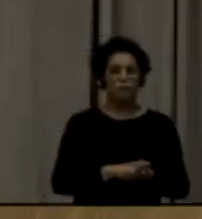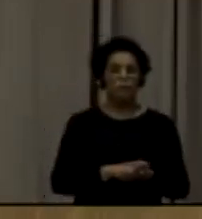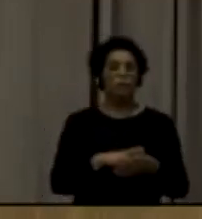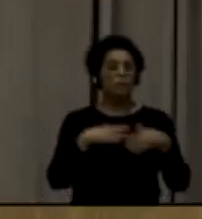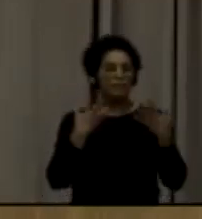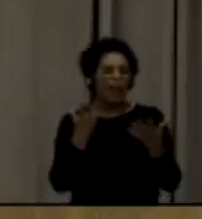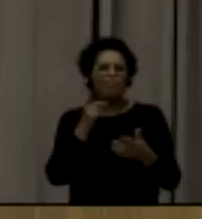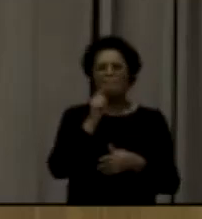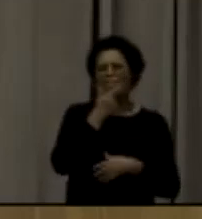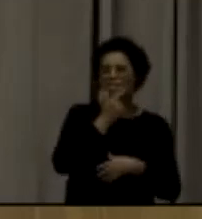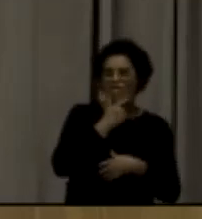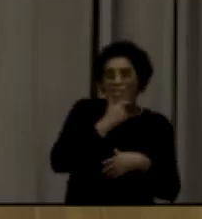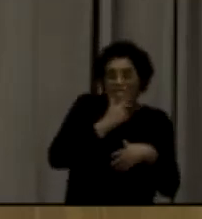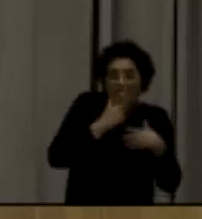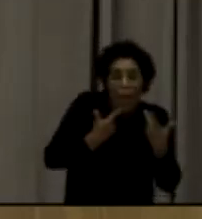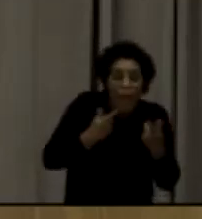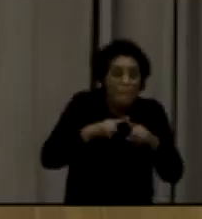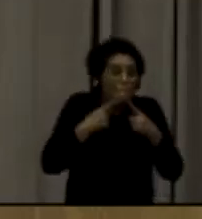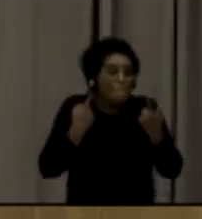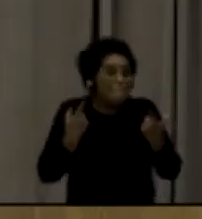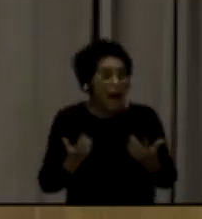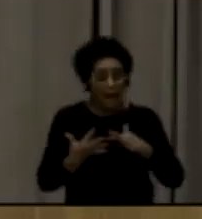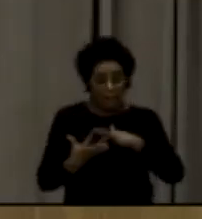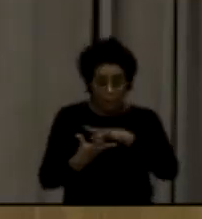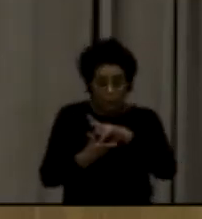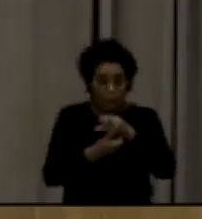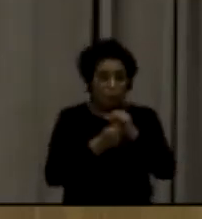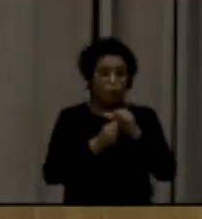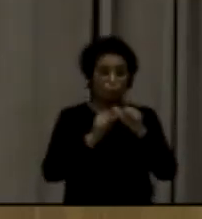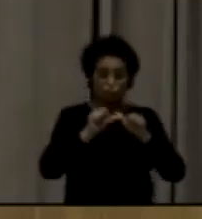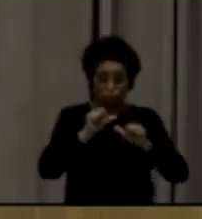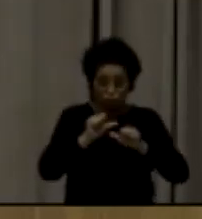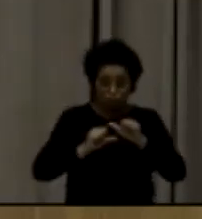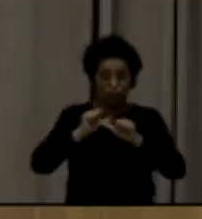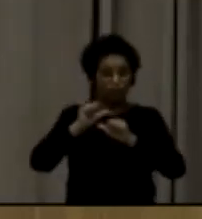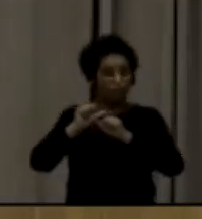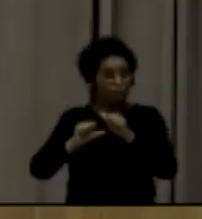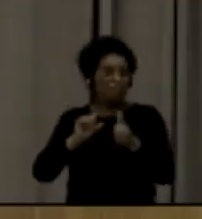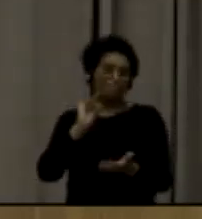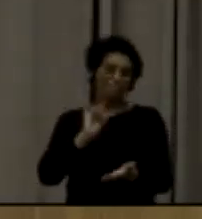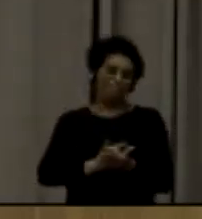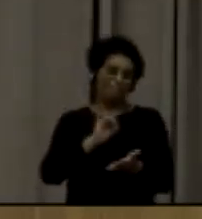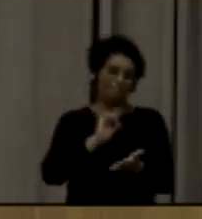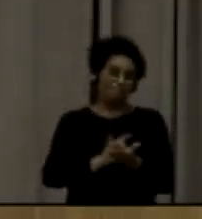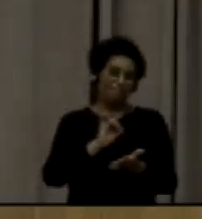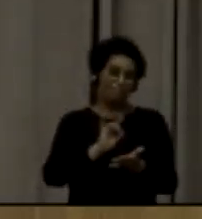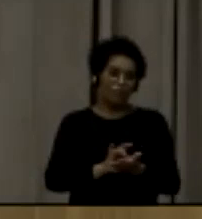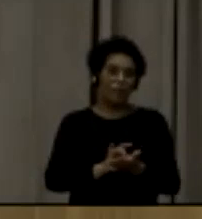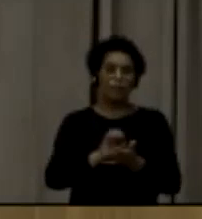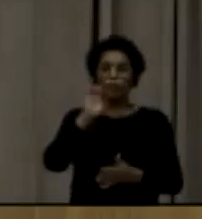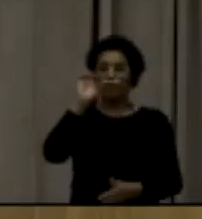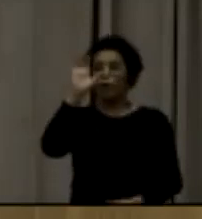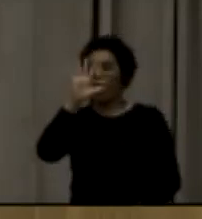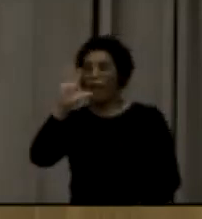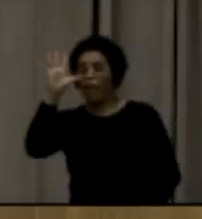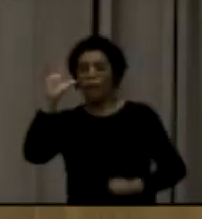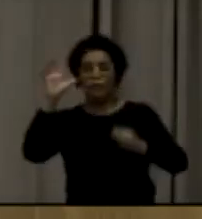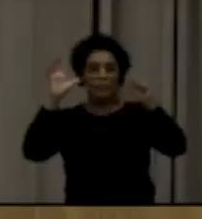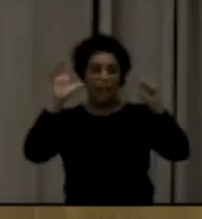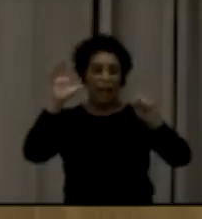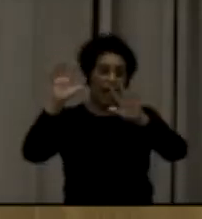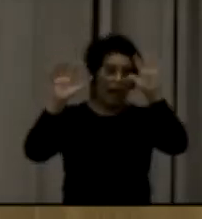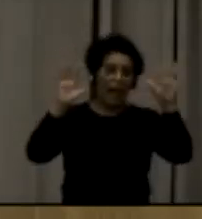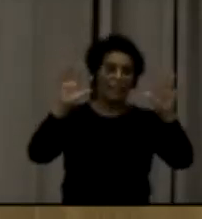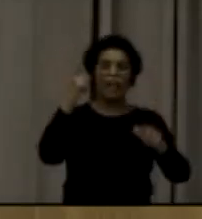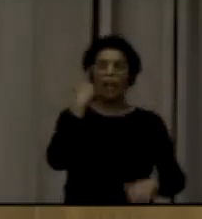a gente ri, mas realmente, o mundo está mudando. Então, nós temos aí Euroásia e